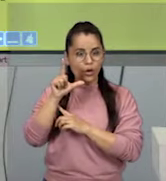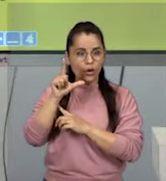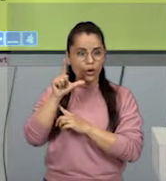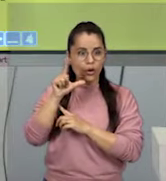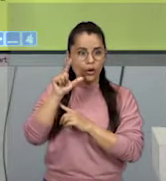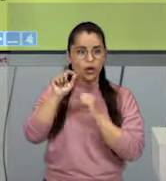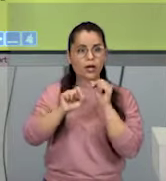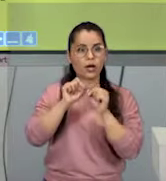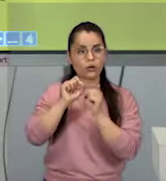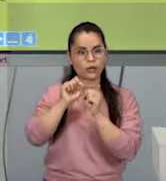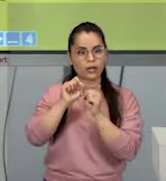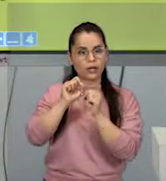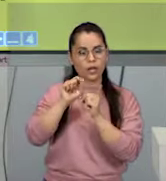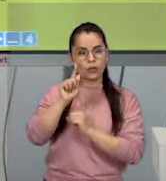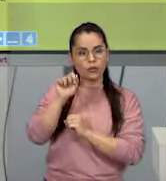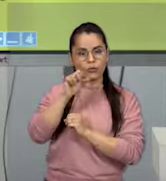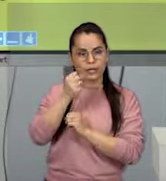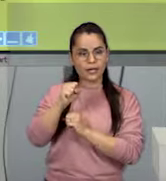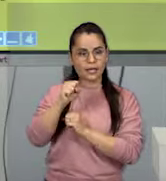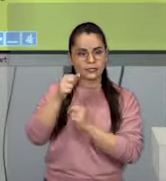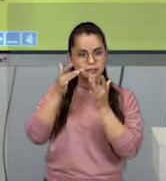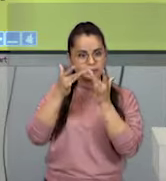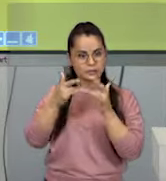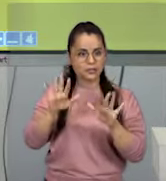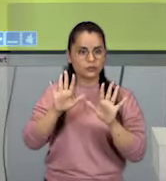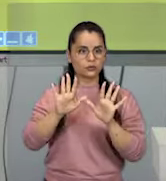mol de CO2 era o gás natural